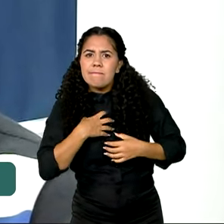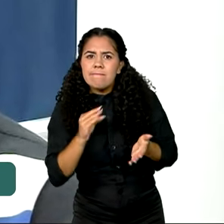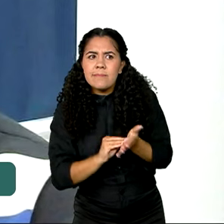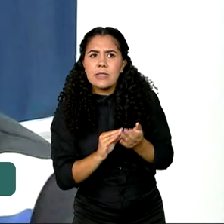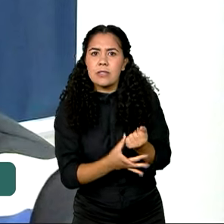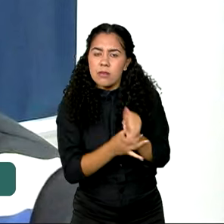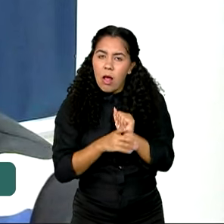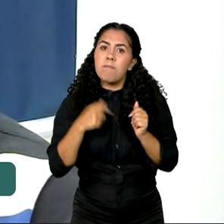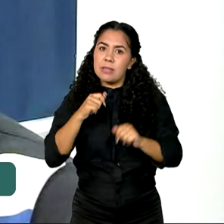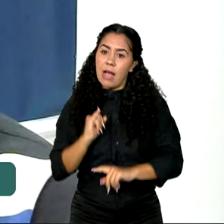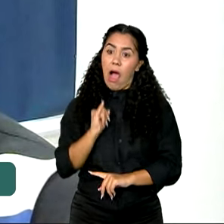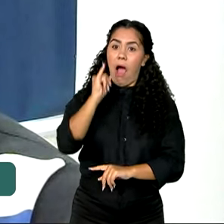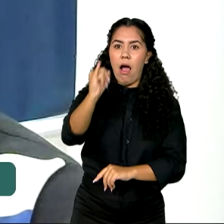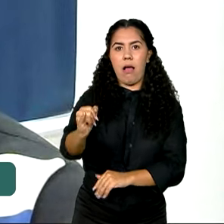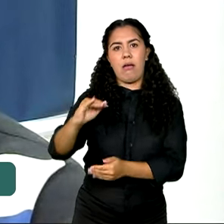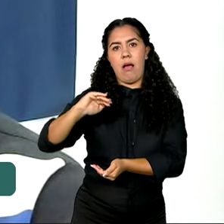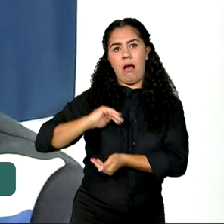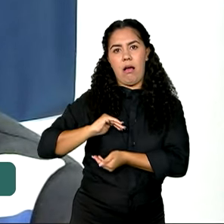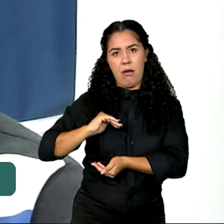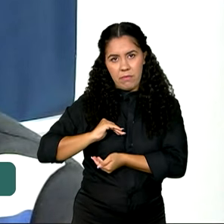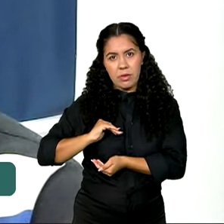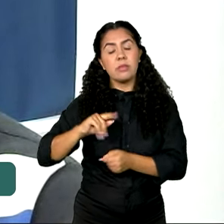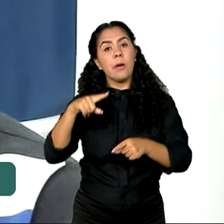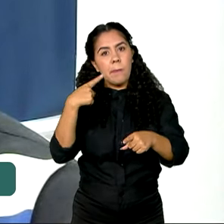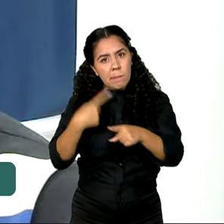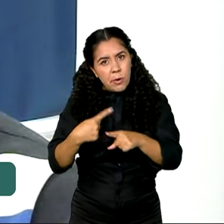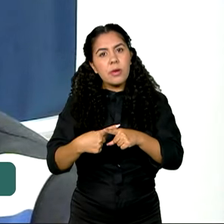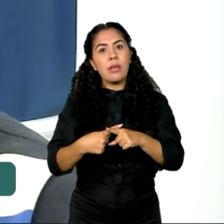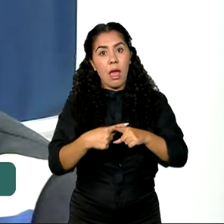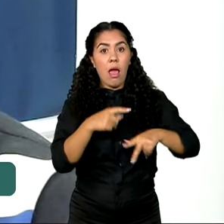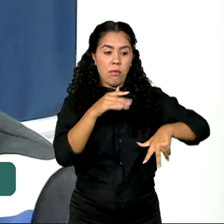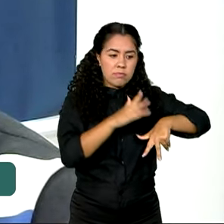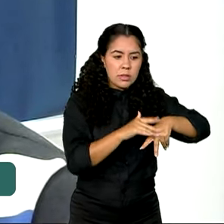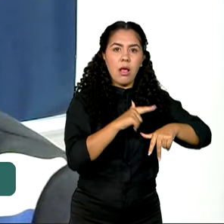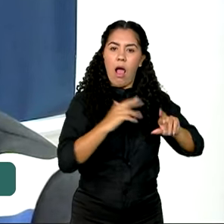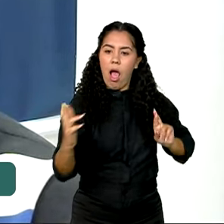à Anvisa. Porque essa relação paciente também Anvisa, ela é